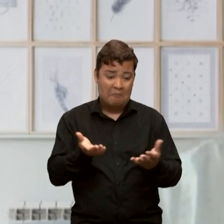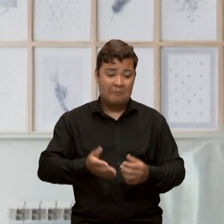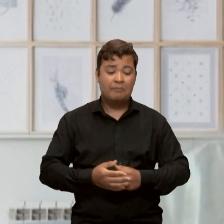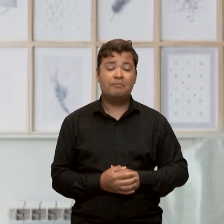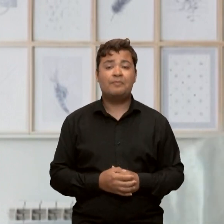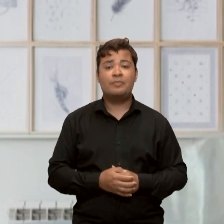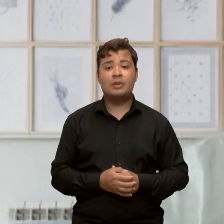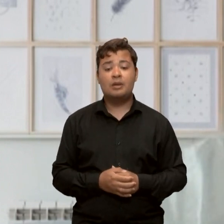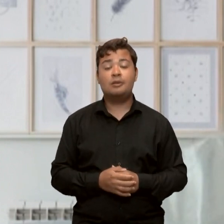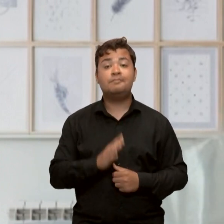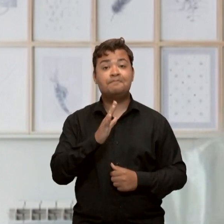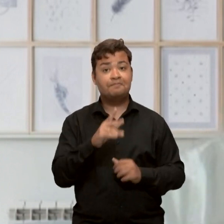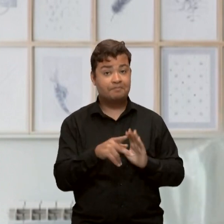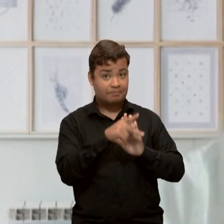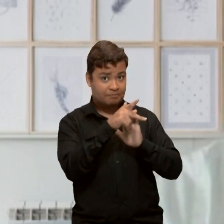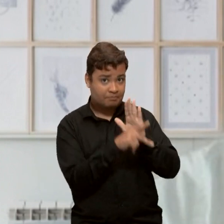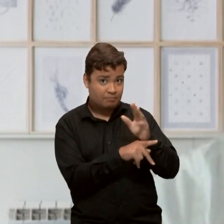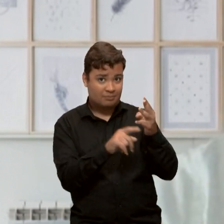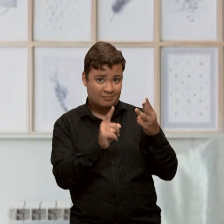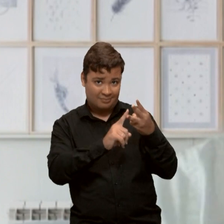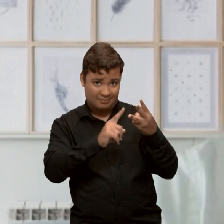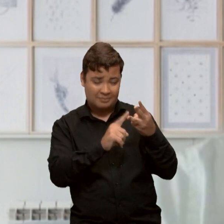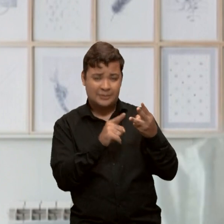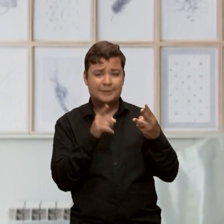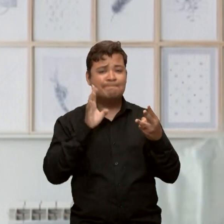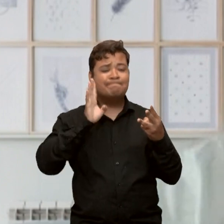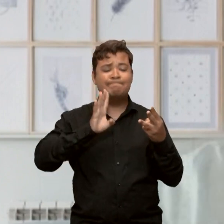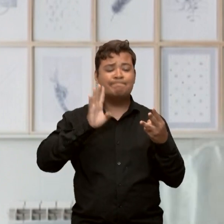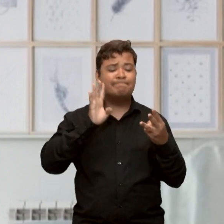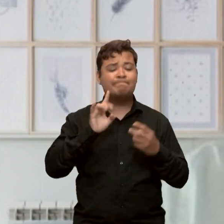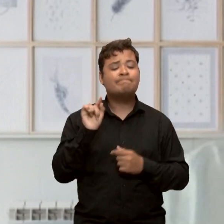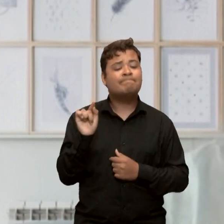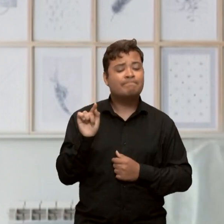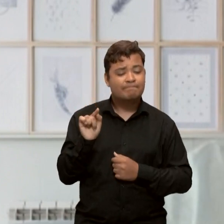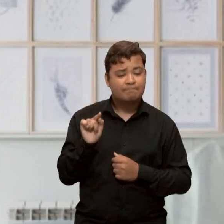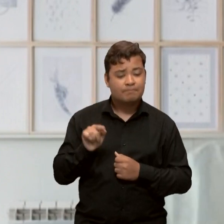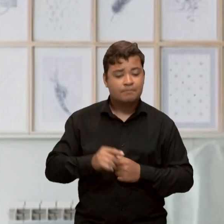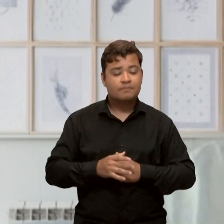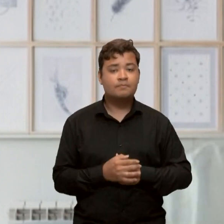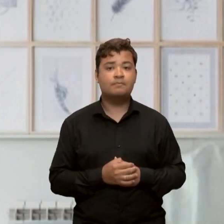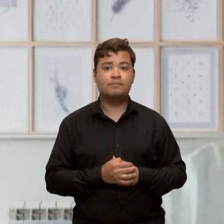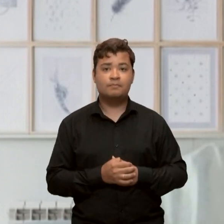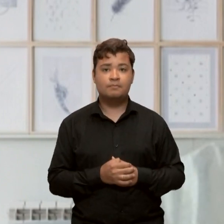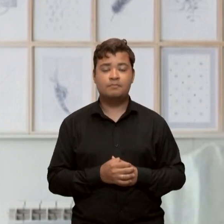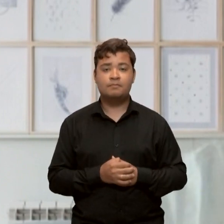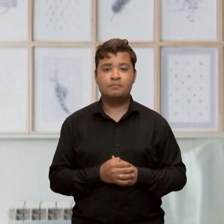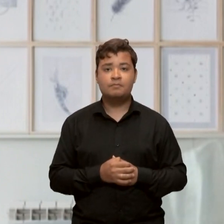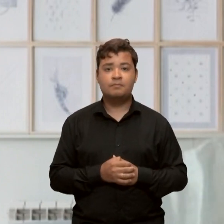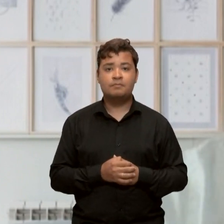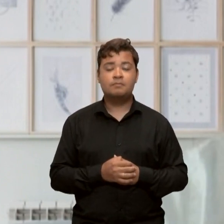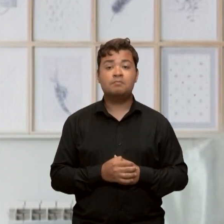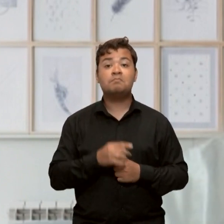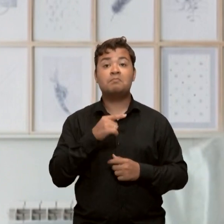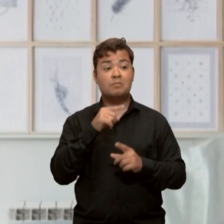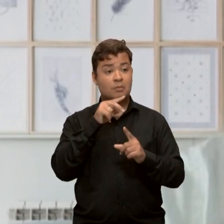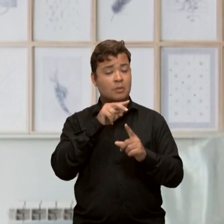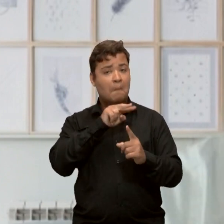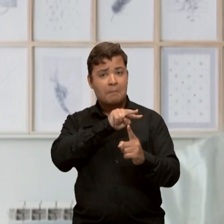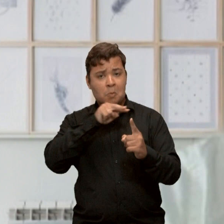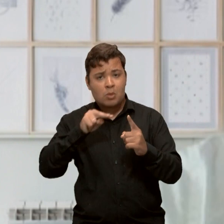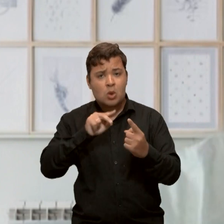O bacana desse projeto do Academia Futebol é que ele tem uma perspectiva de